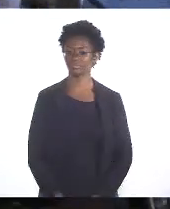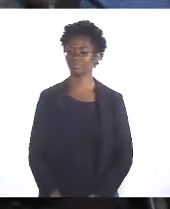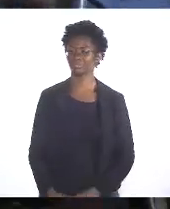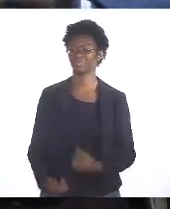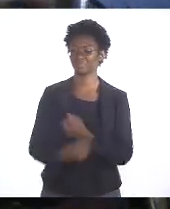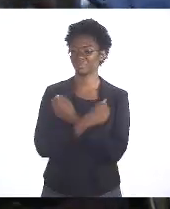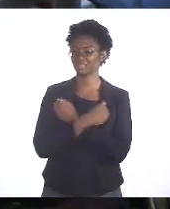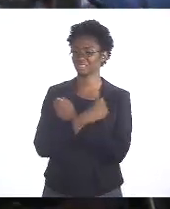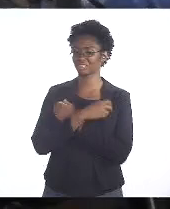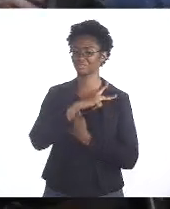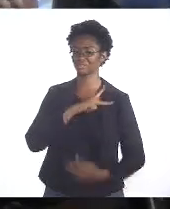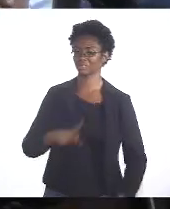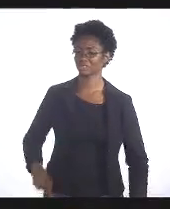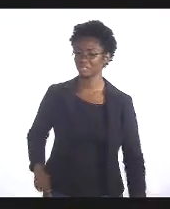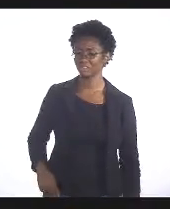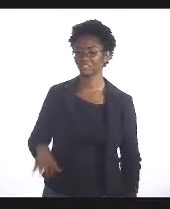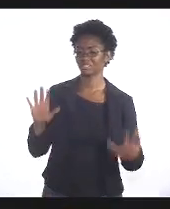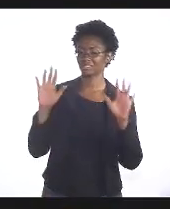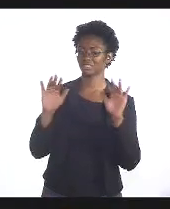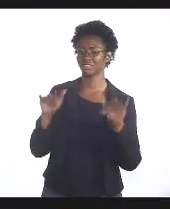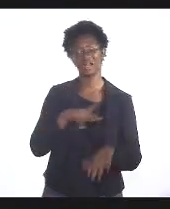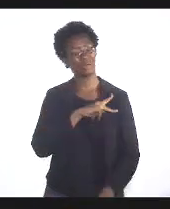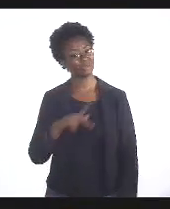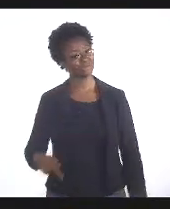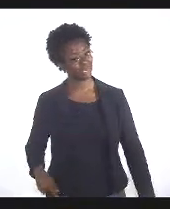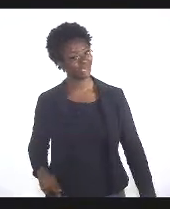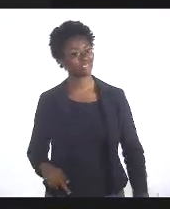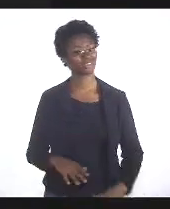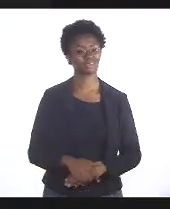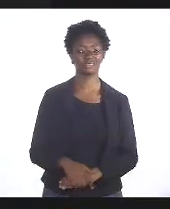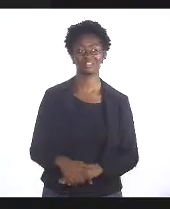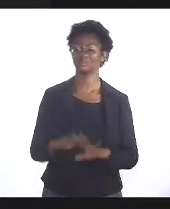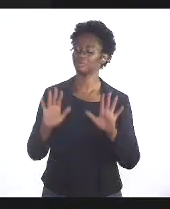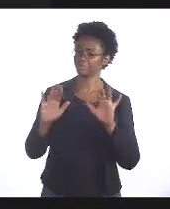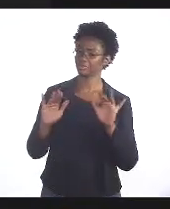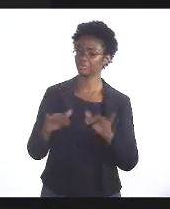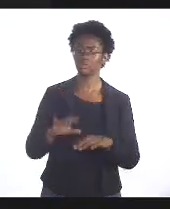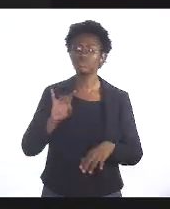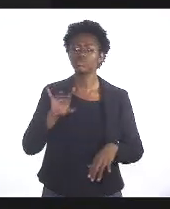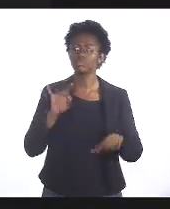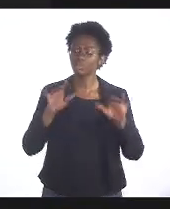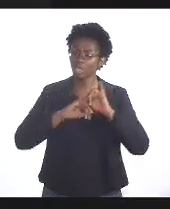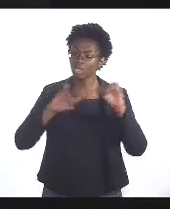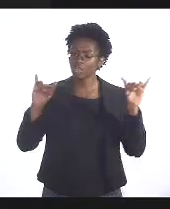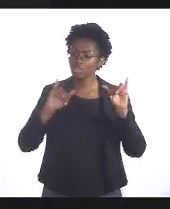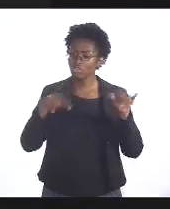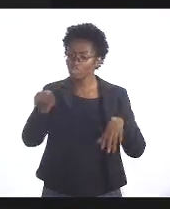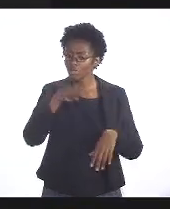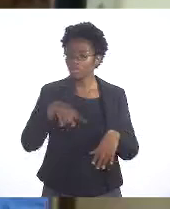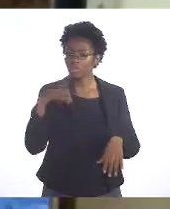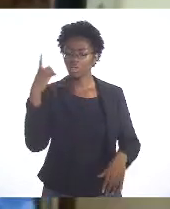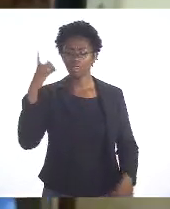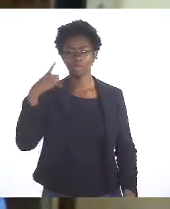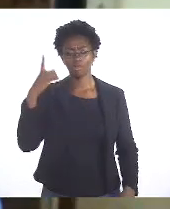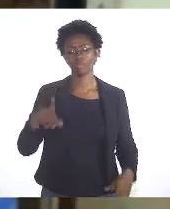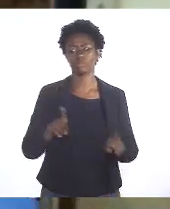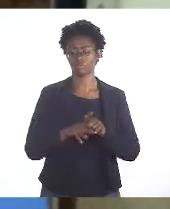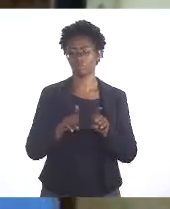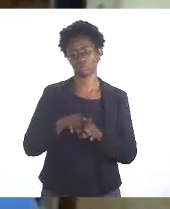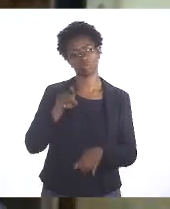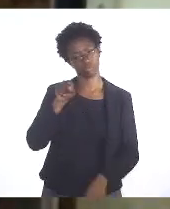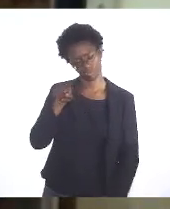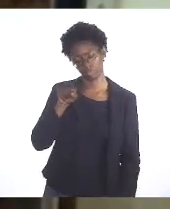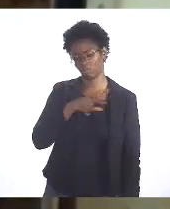presidente. Senhor presidente, Abraço, Samuel. é só para dar uma notícia aos senhores deputados e a Vossa